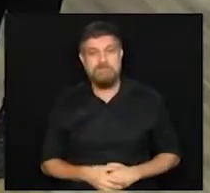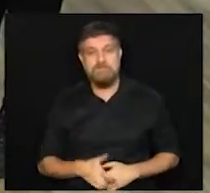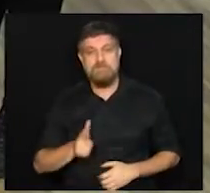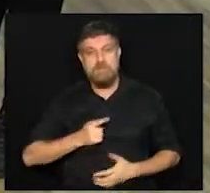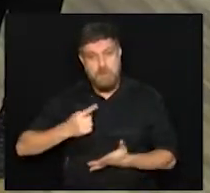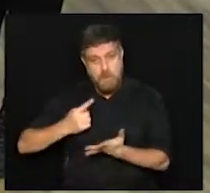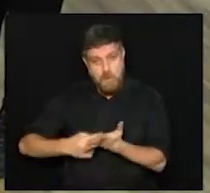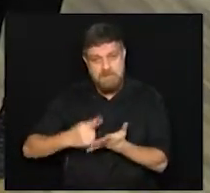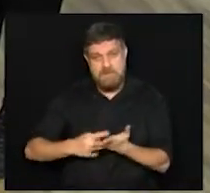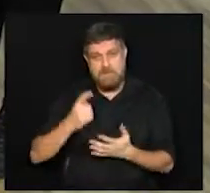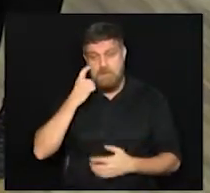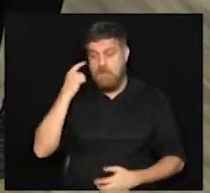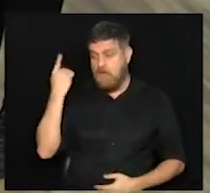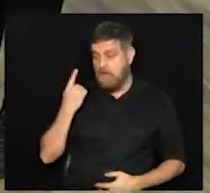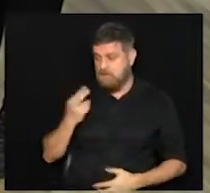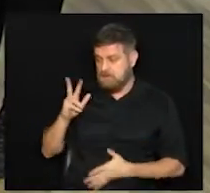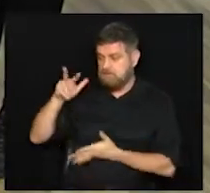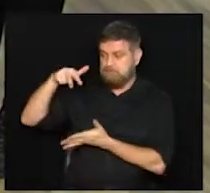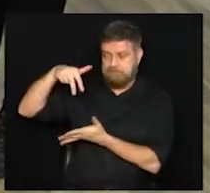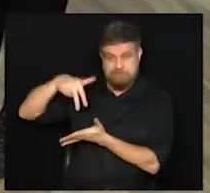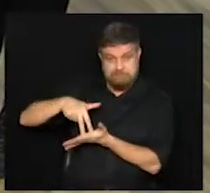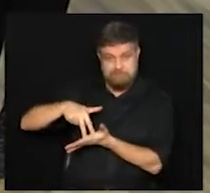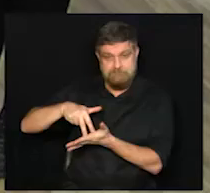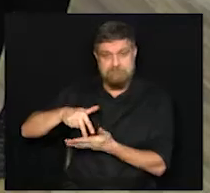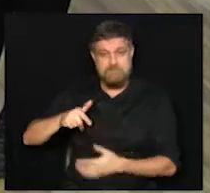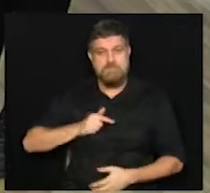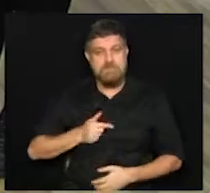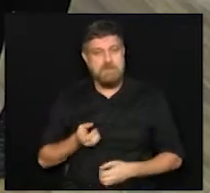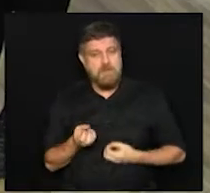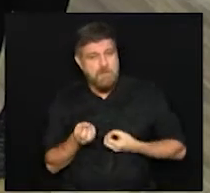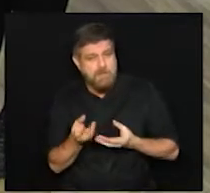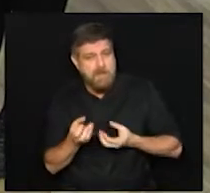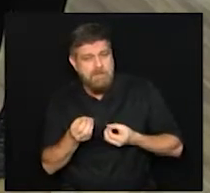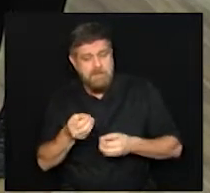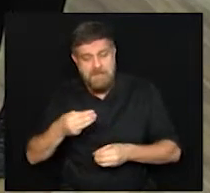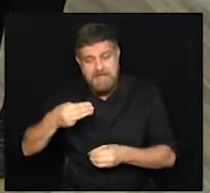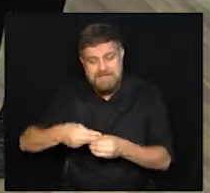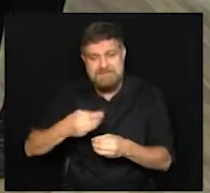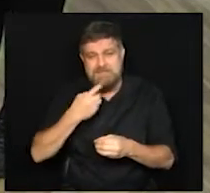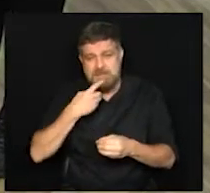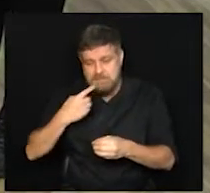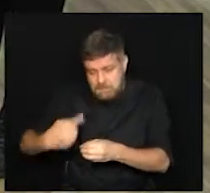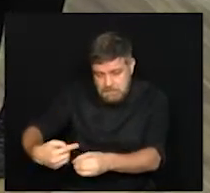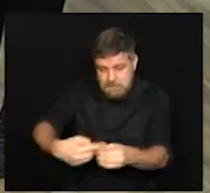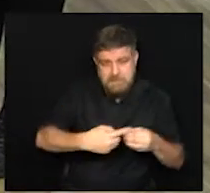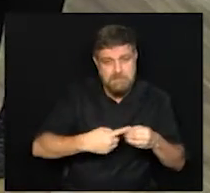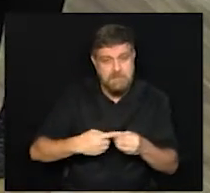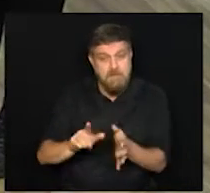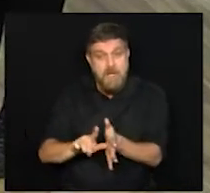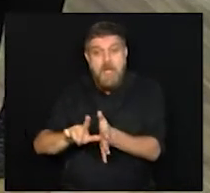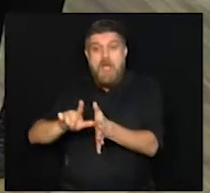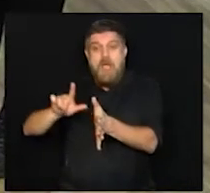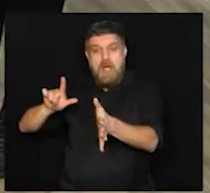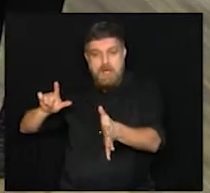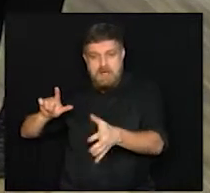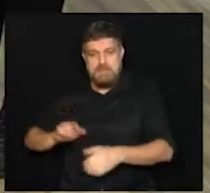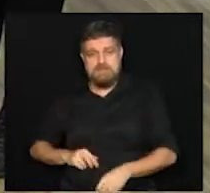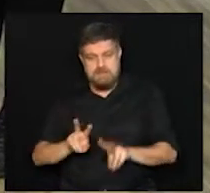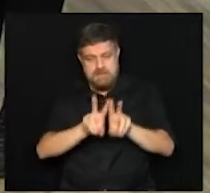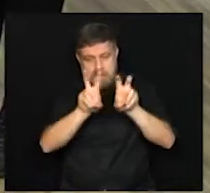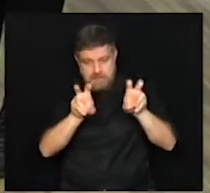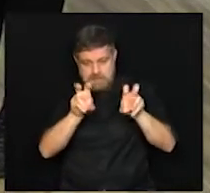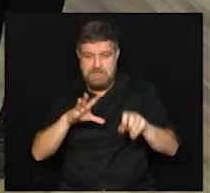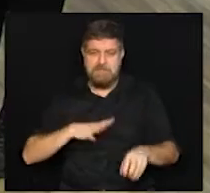Como combinado, Mina Abreu está aqui nos nossos estúdios com as notícias da metrópole de Campinas. Antes de falarmos sobre a